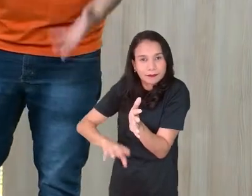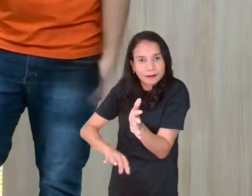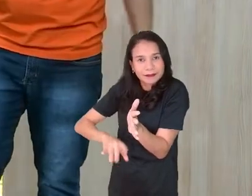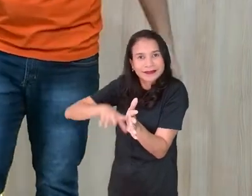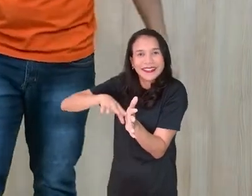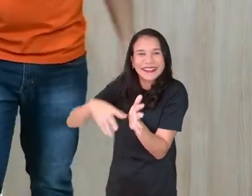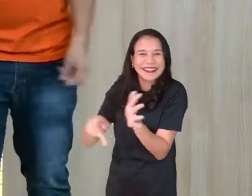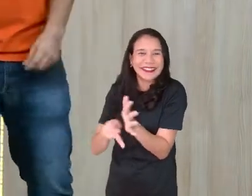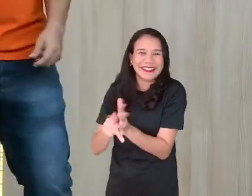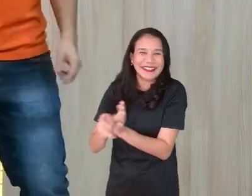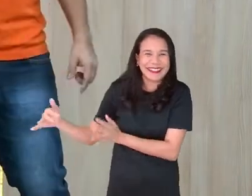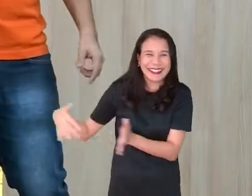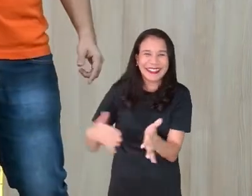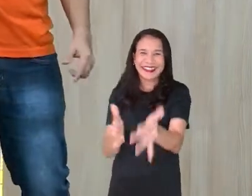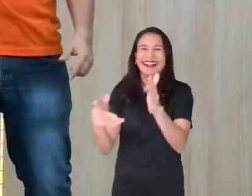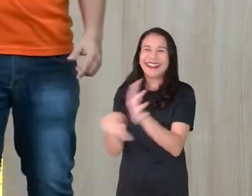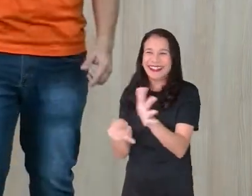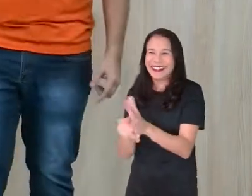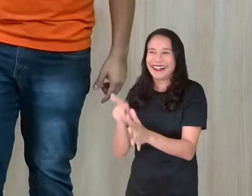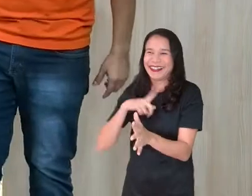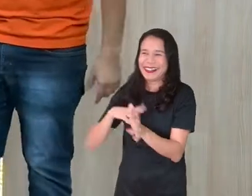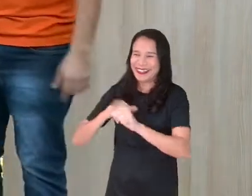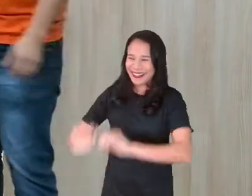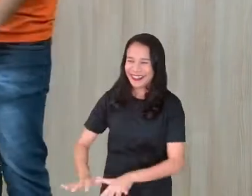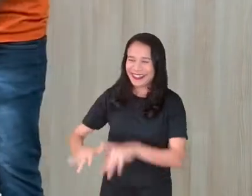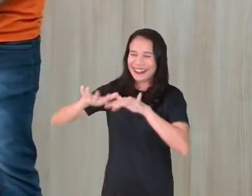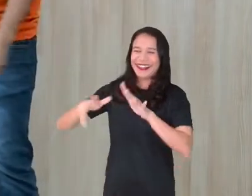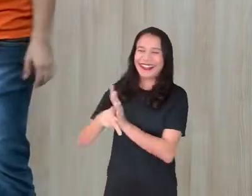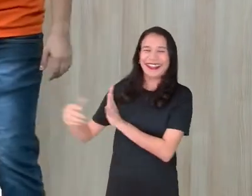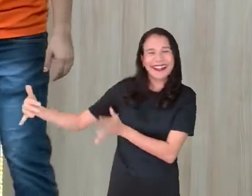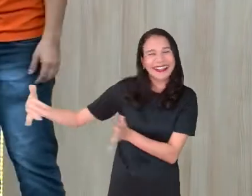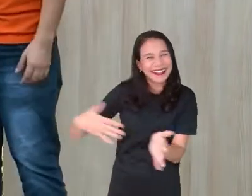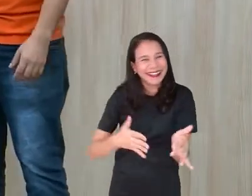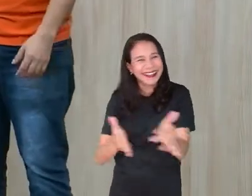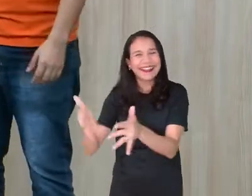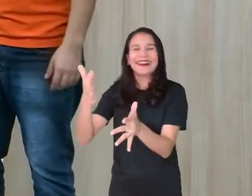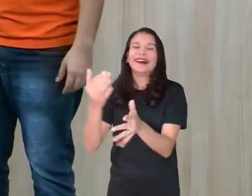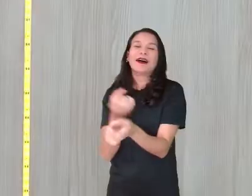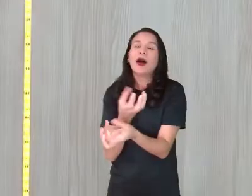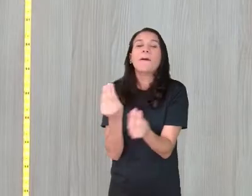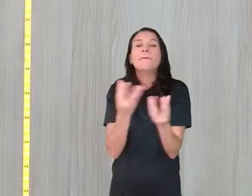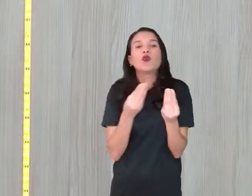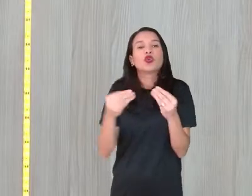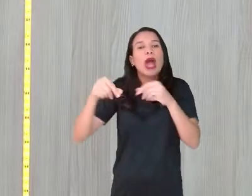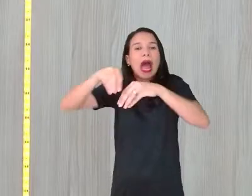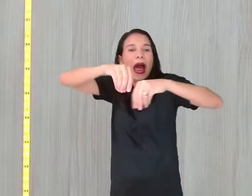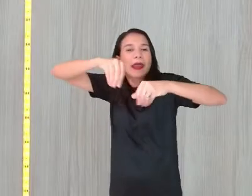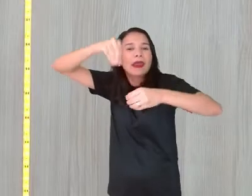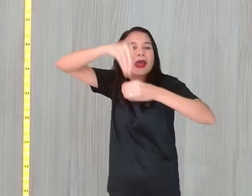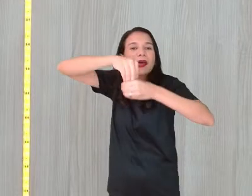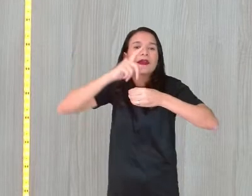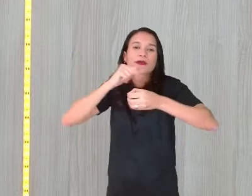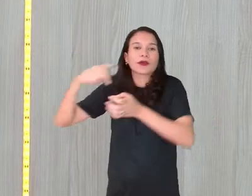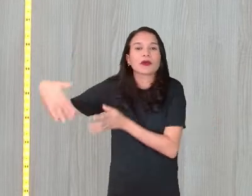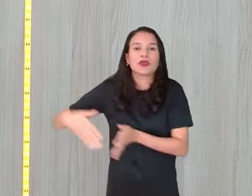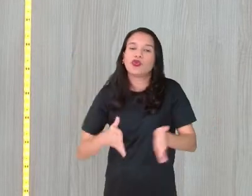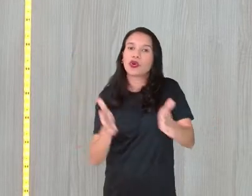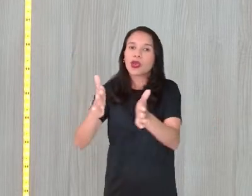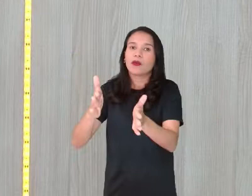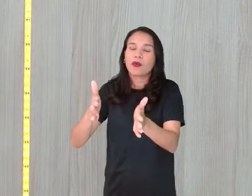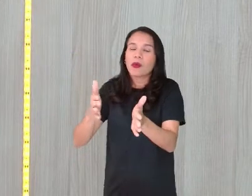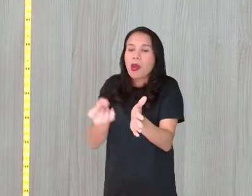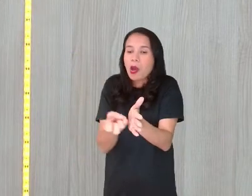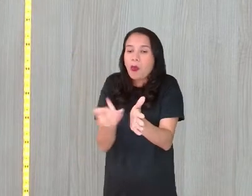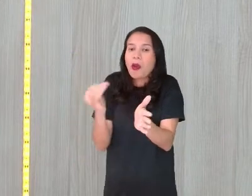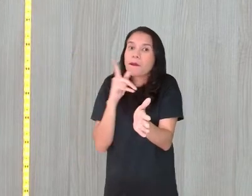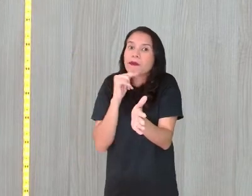assorear o rio, né? Vai aterrando o rio. Vai aterrar, isso mesmo, vai aterrar. Aterrar é o acúmulo de terra no rio, vai tornar o rio raso.